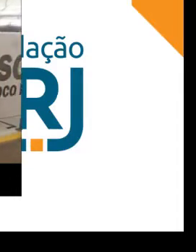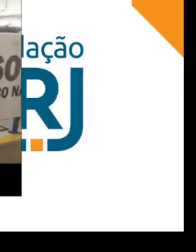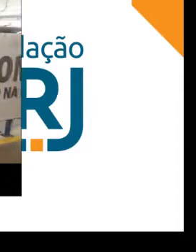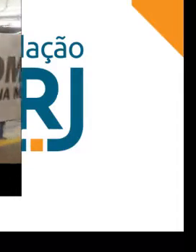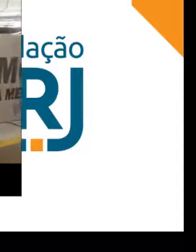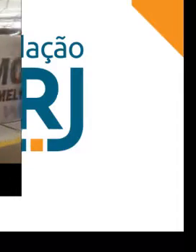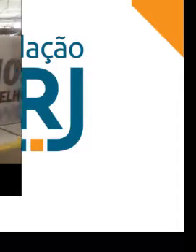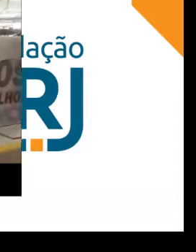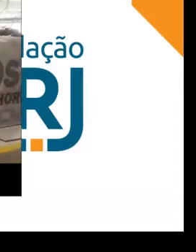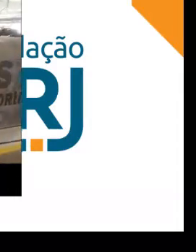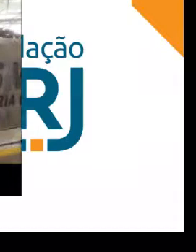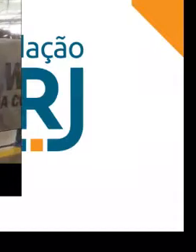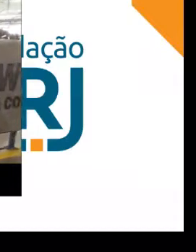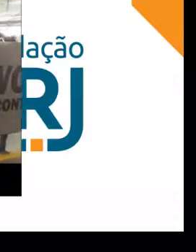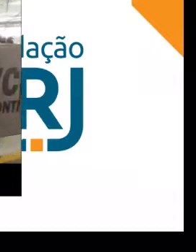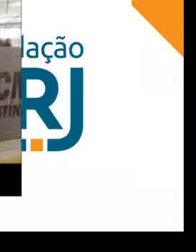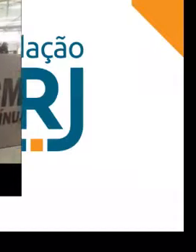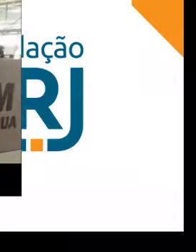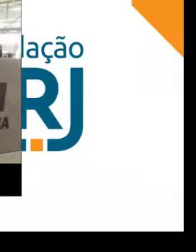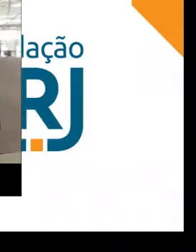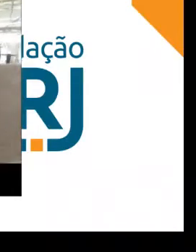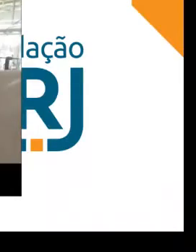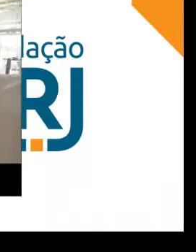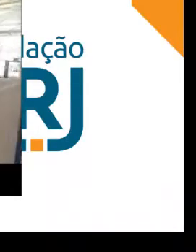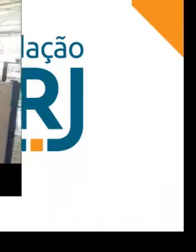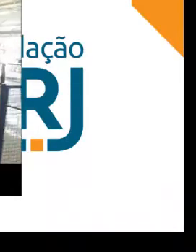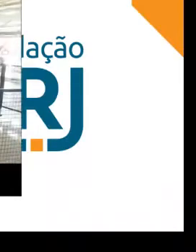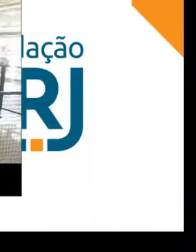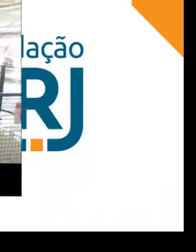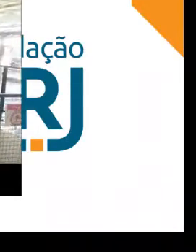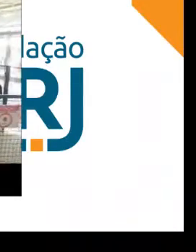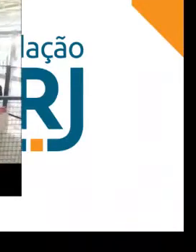Antes era feito na concessionária, agora é feito dentro da fábrica.